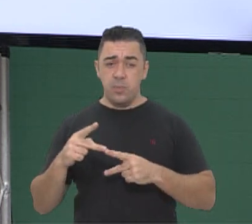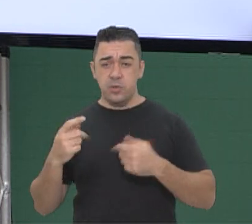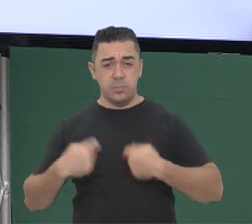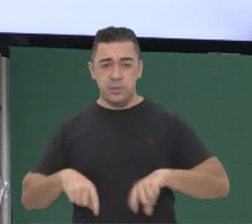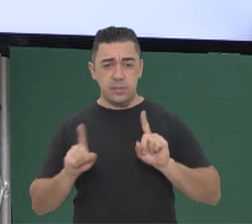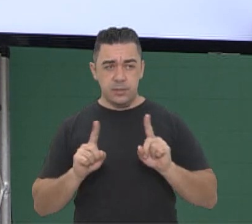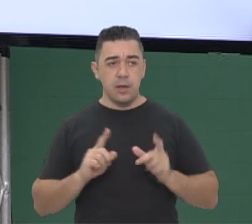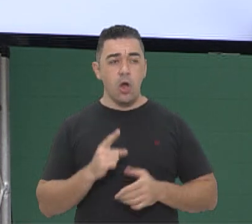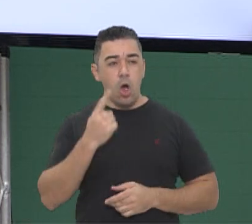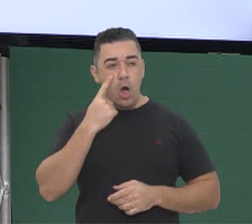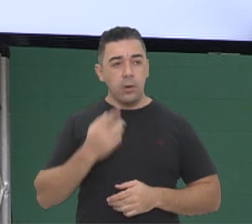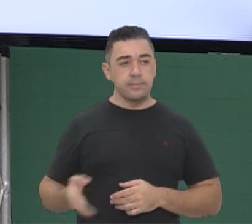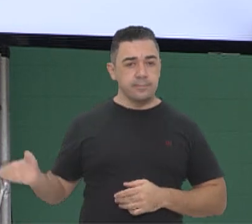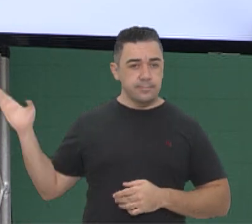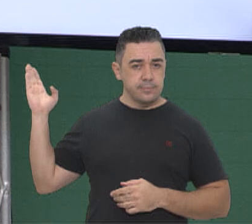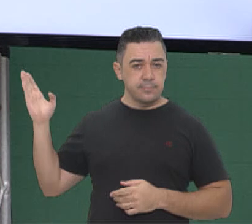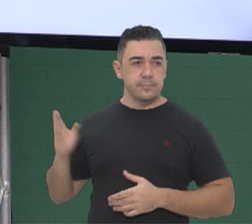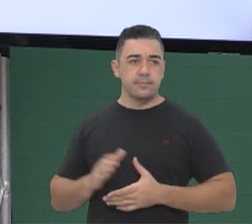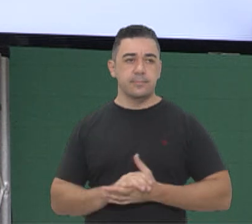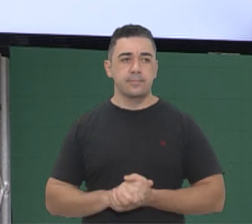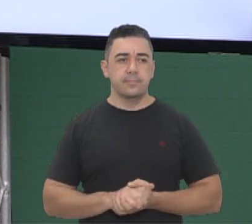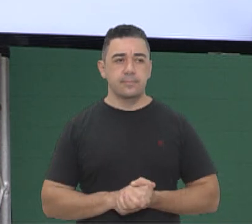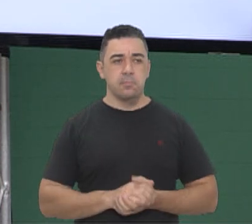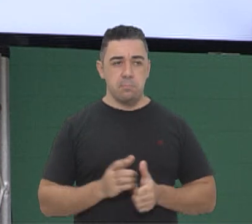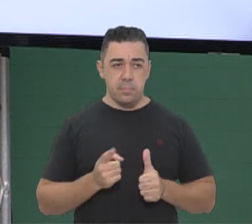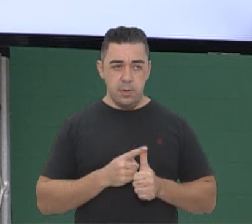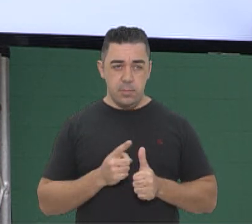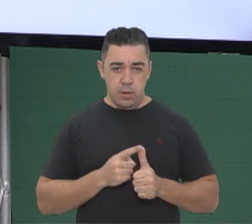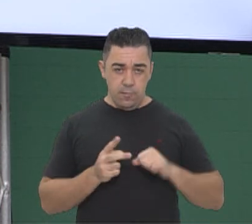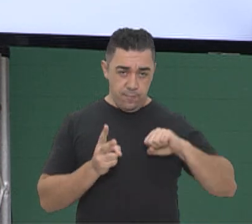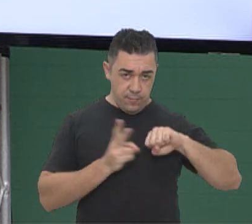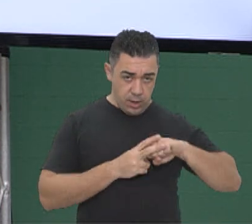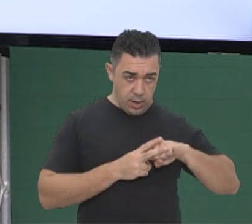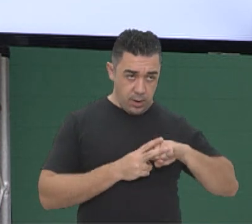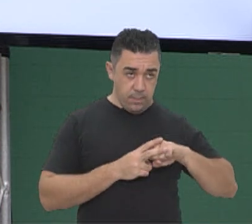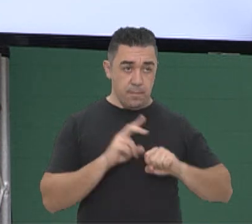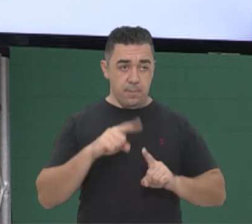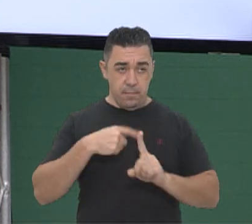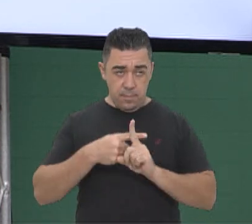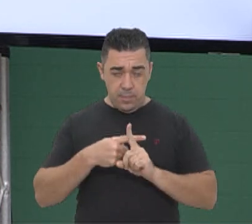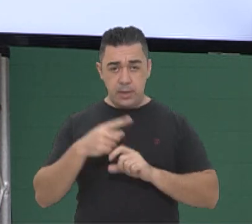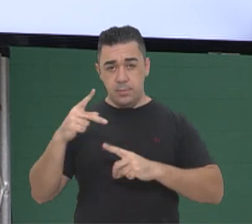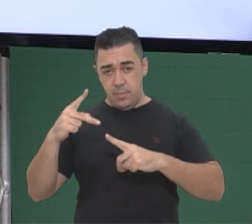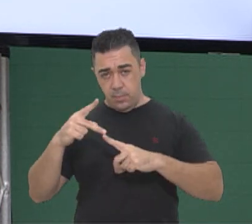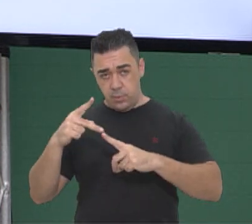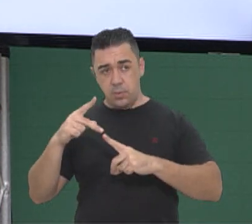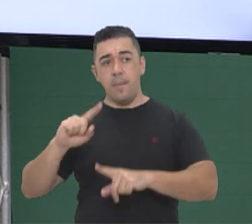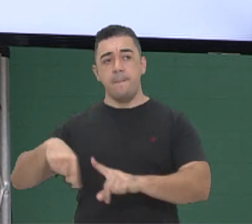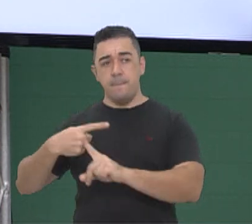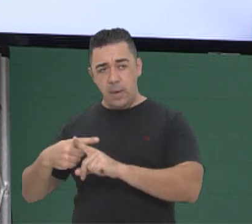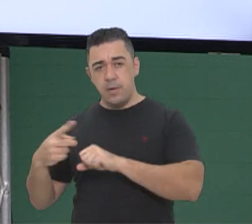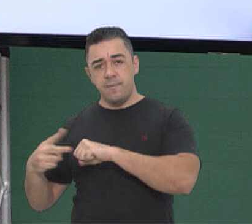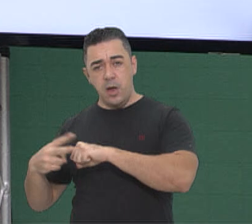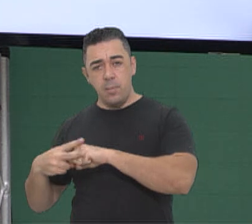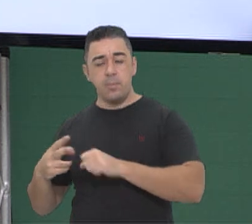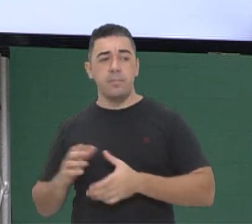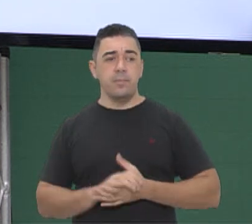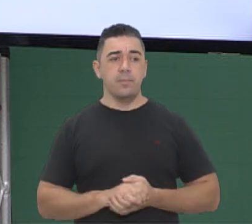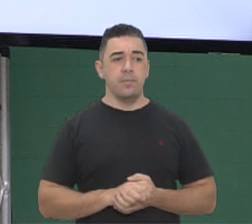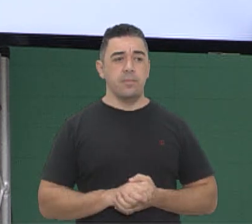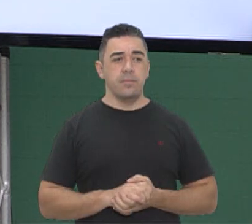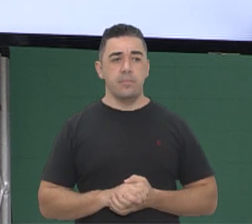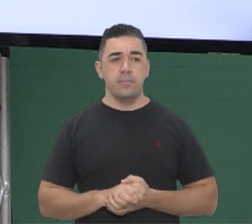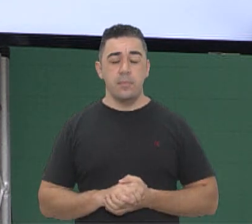Olha um esqueminha que facilita. Primeiro verbo, mais a preposição, mais um segundo verbo,